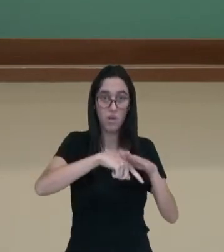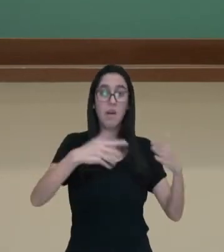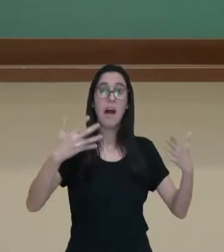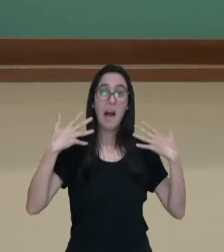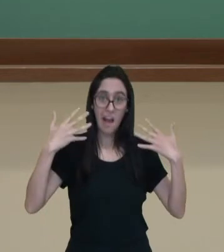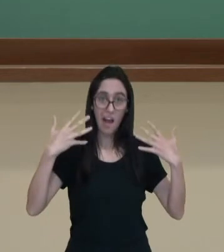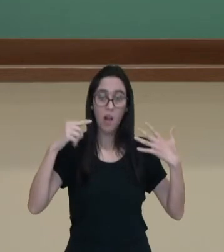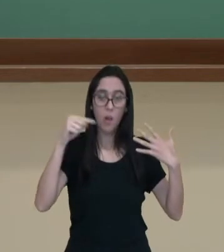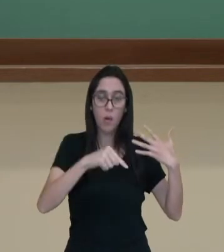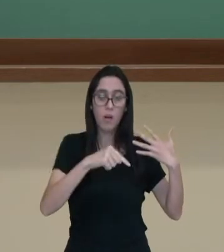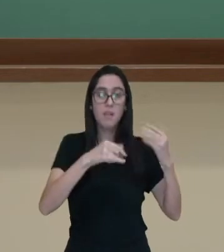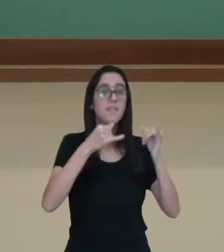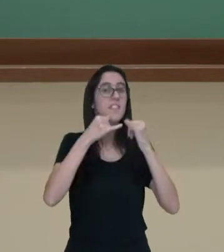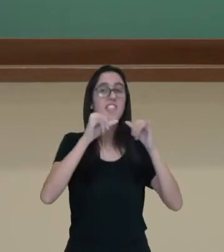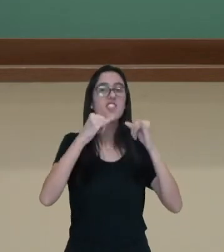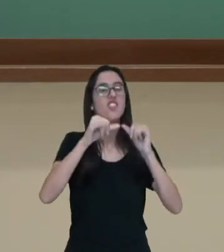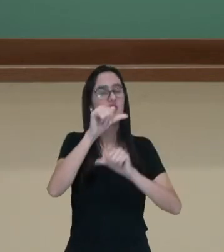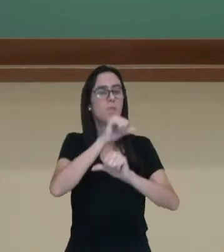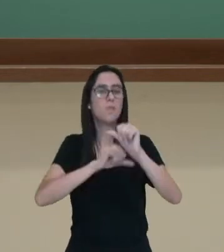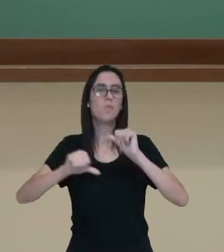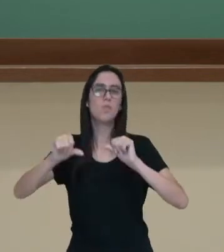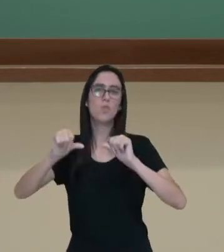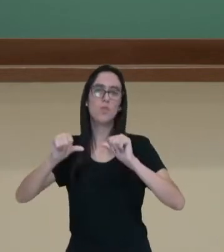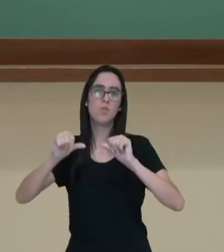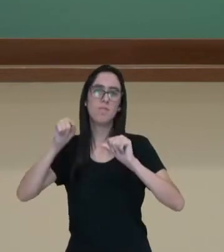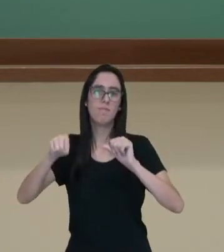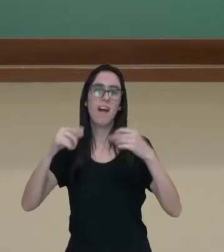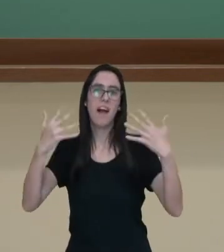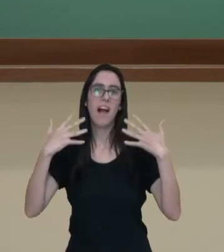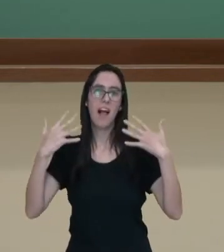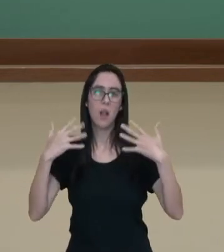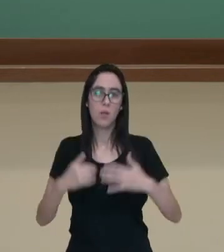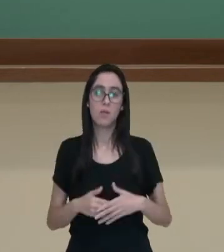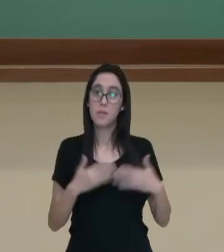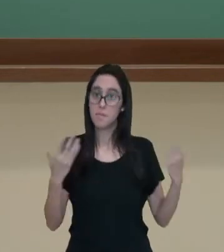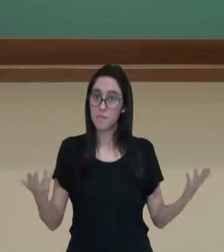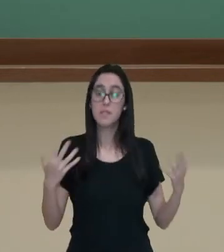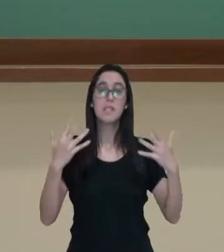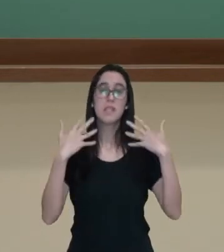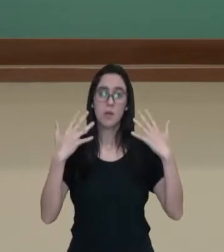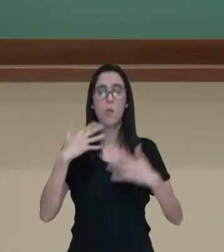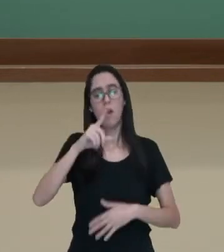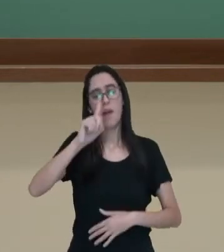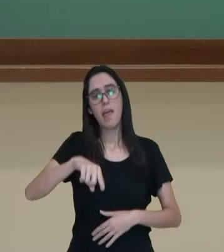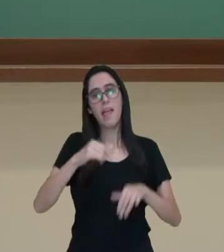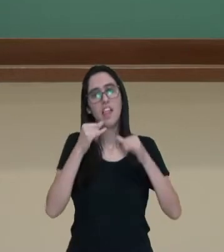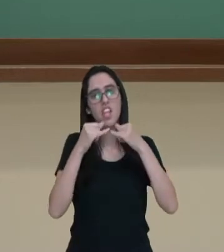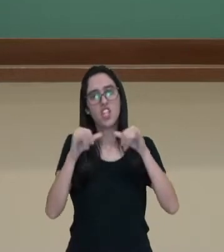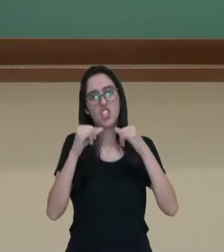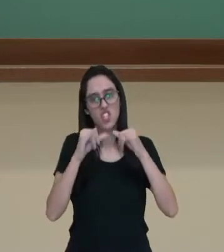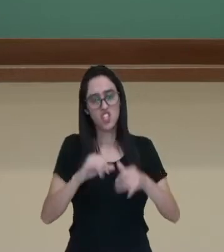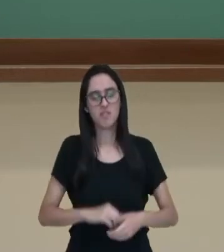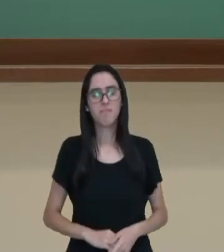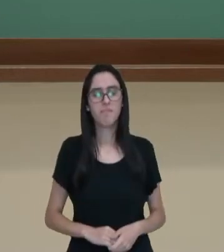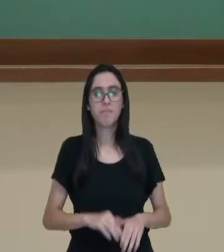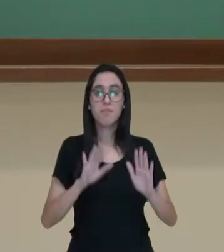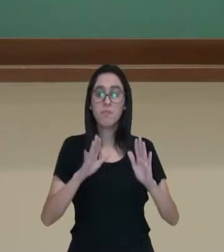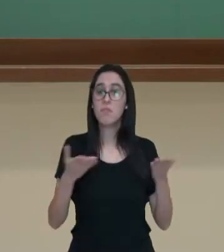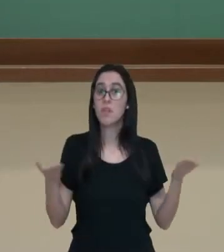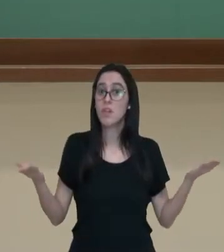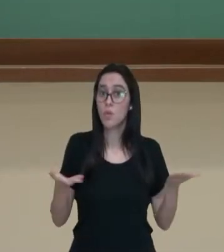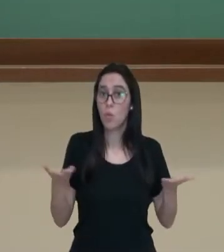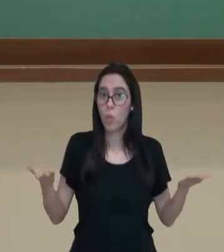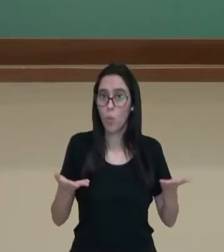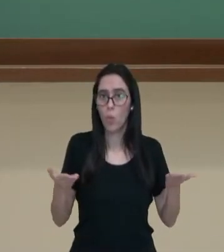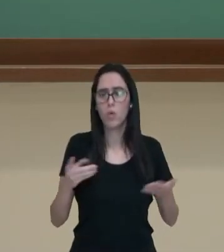essa energia está se transformando em calor. Ou seja, calor é uma energia. Pois é. Hoje, atualmente,